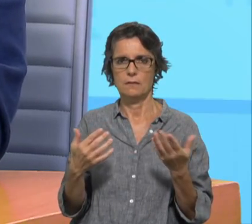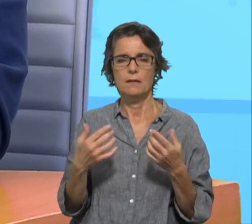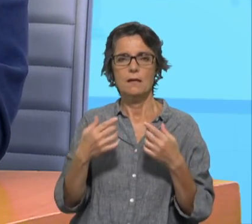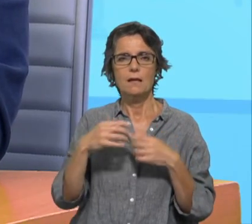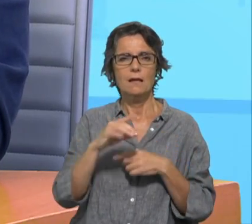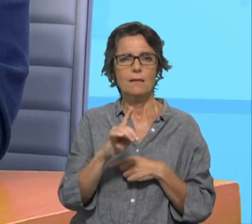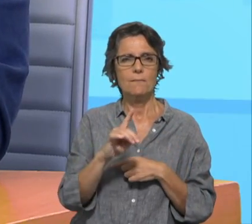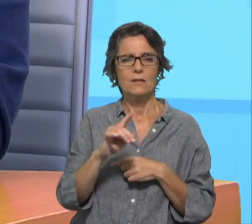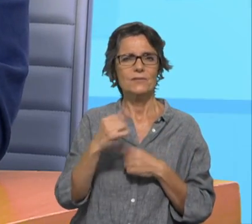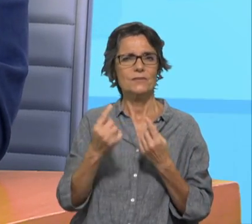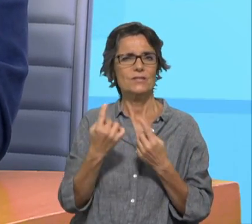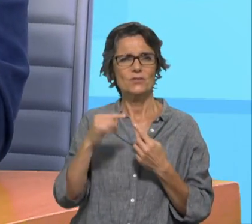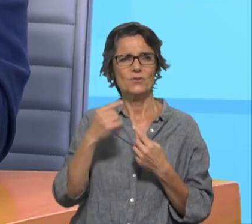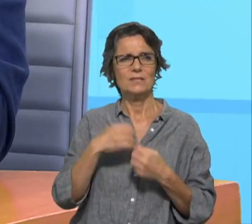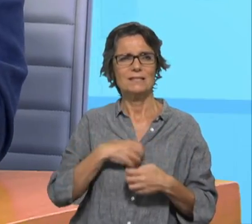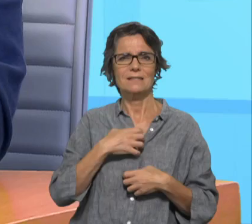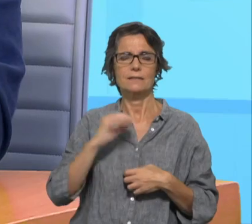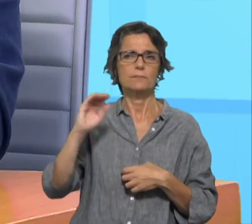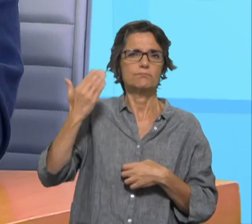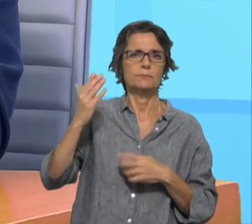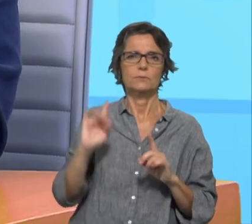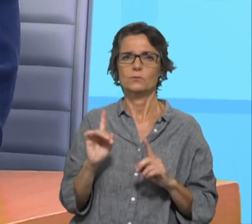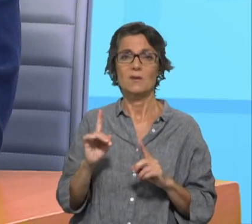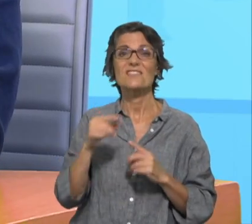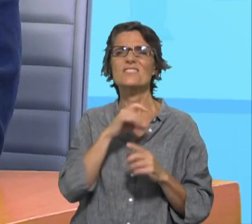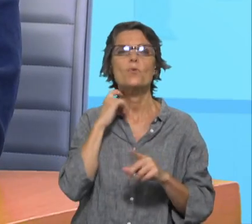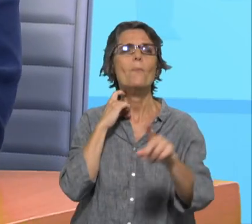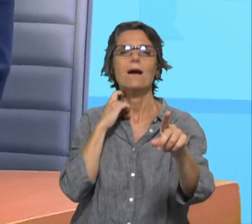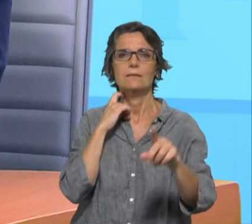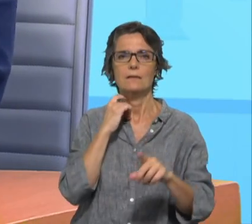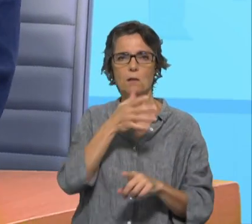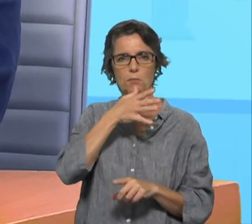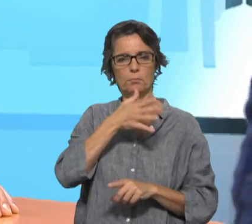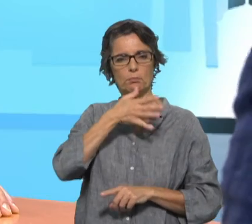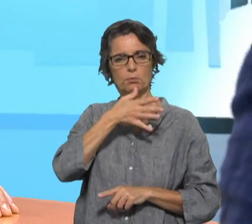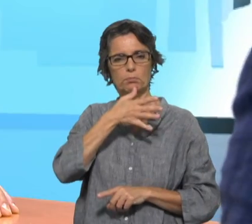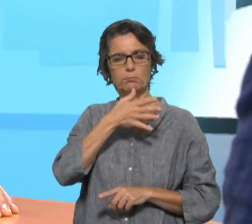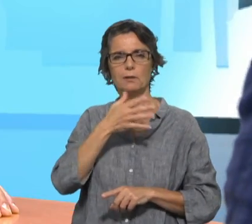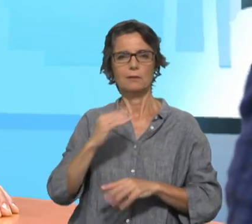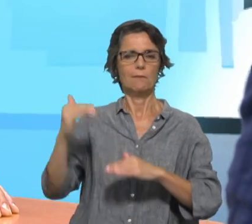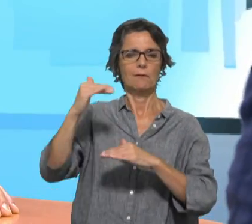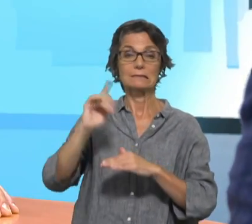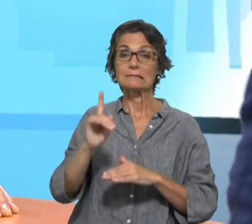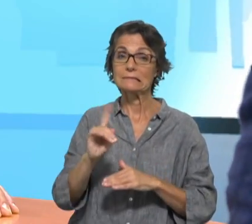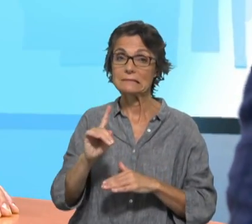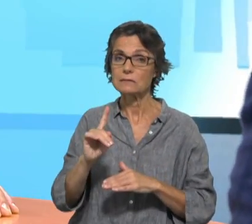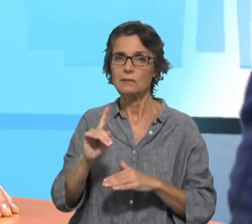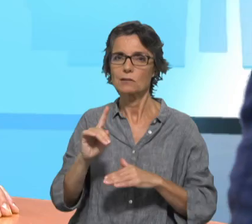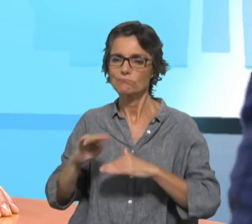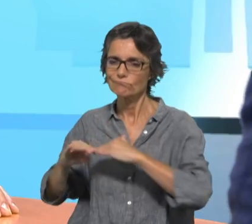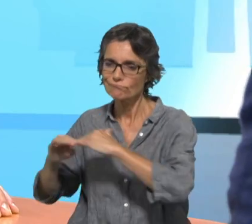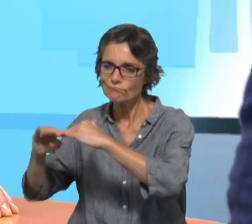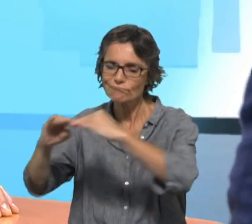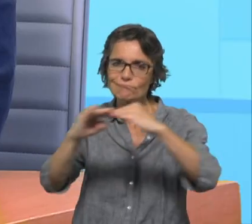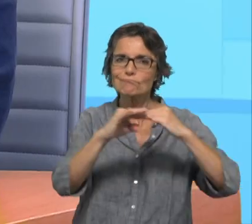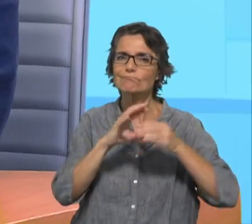E às vezes os padres podem se sentir vedetas até, naquele momento, quase protagonistas. E às vezes falta este encontro profundo